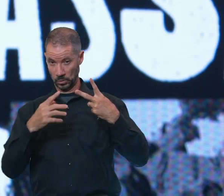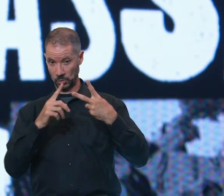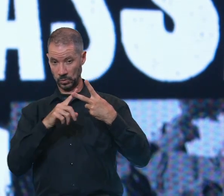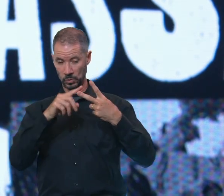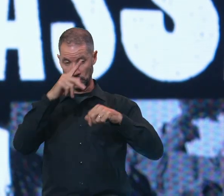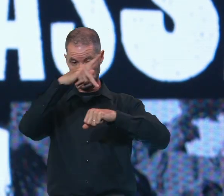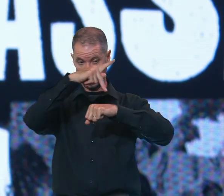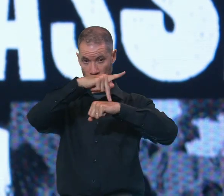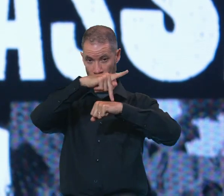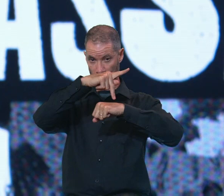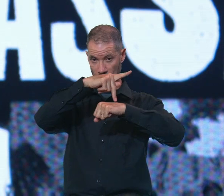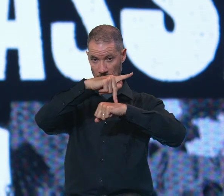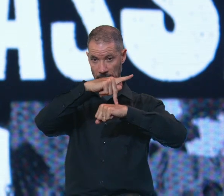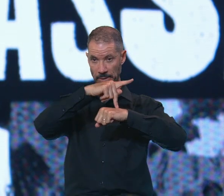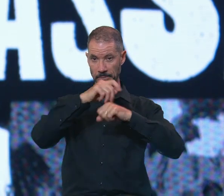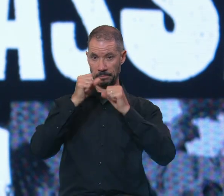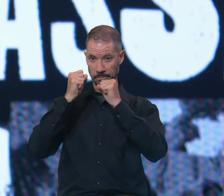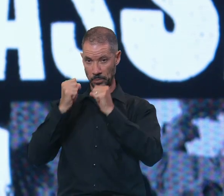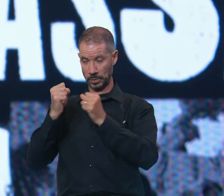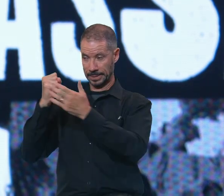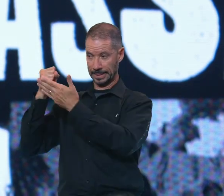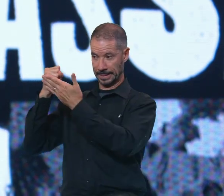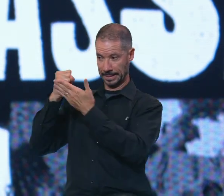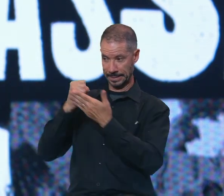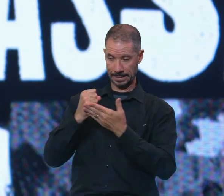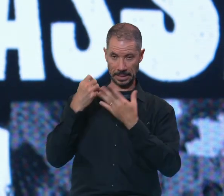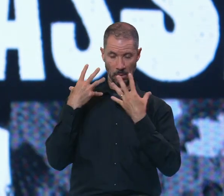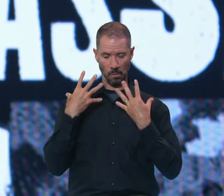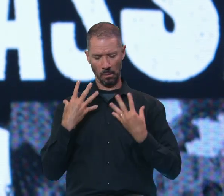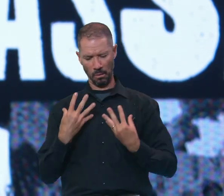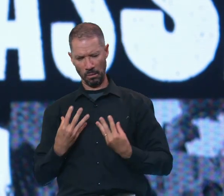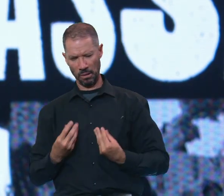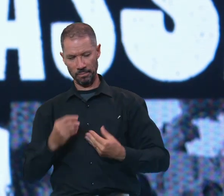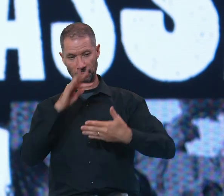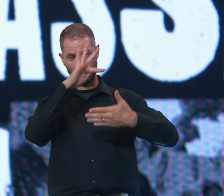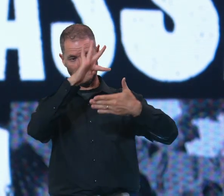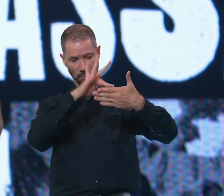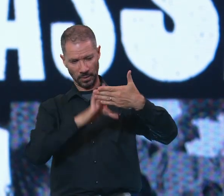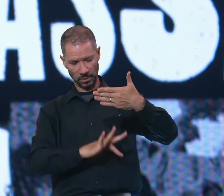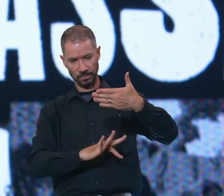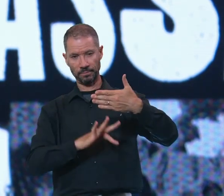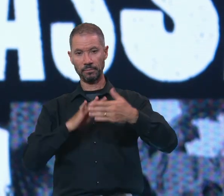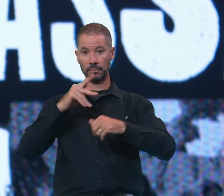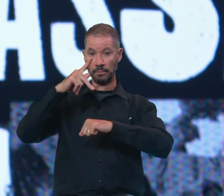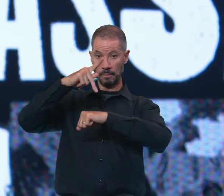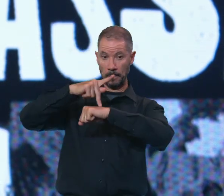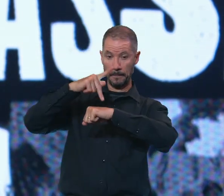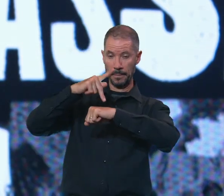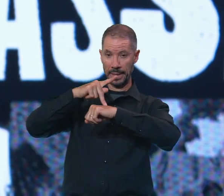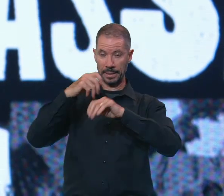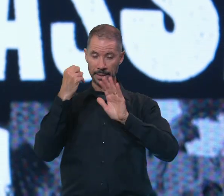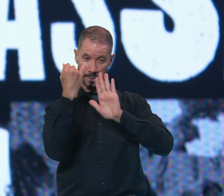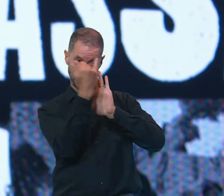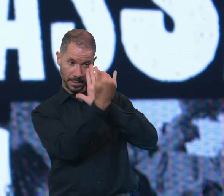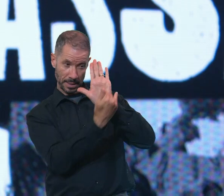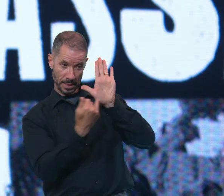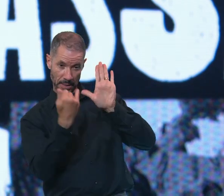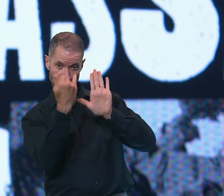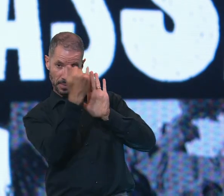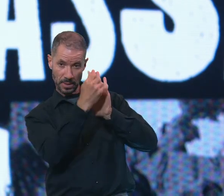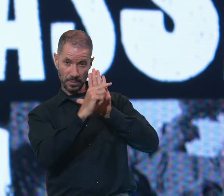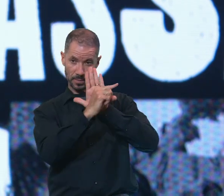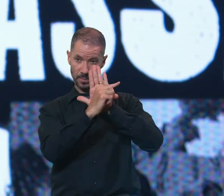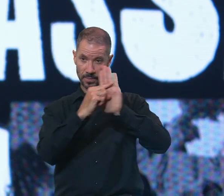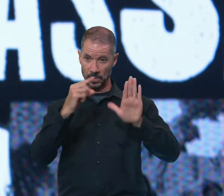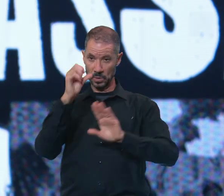pedras que podem trazer a nossa exaustão, segundo esse texto, são as pedras da nossa imagem. Dá uma olhadinha comigo no